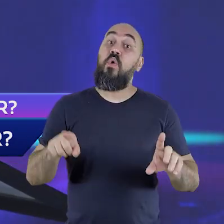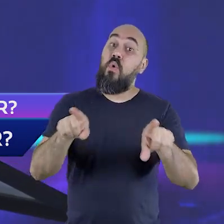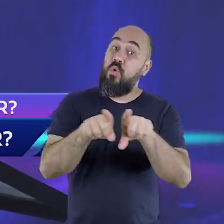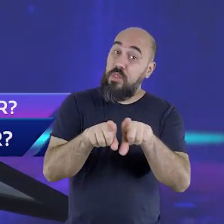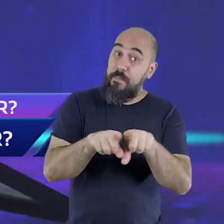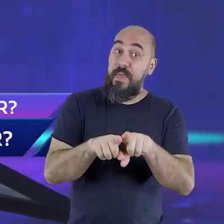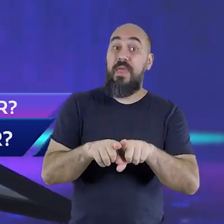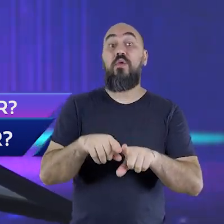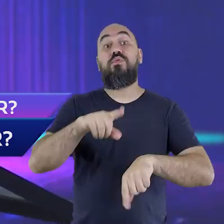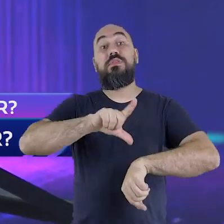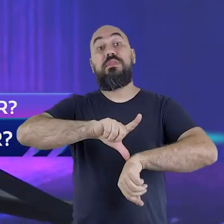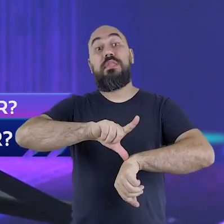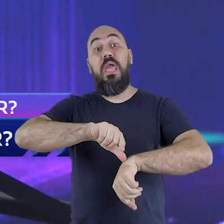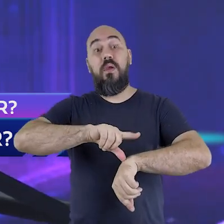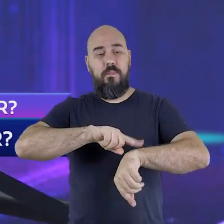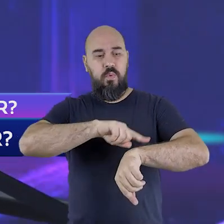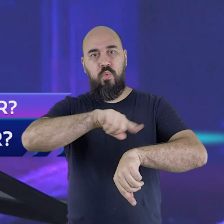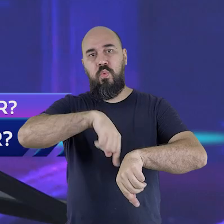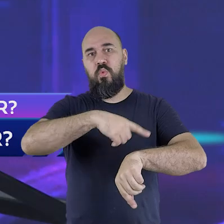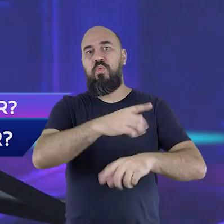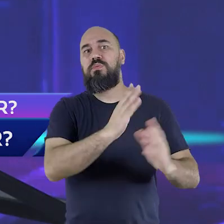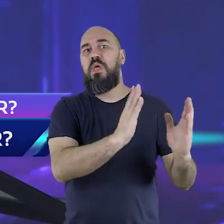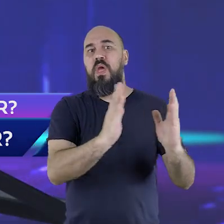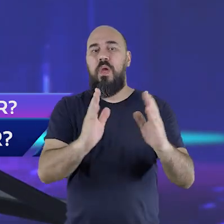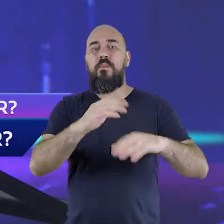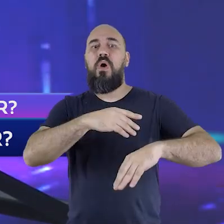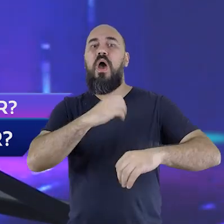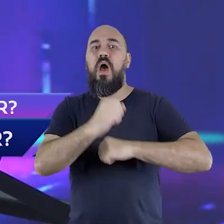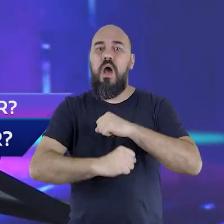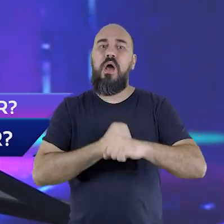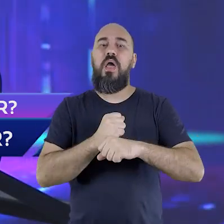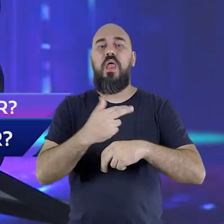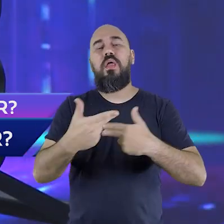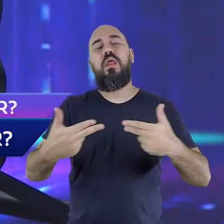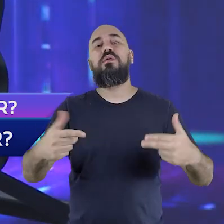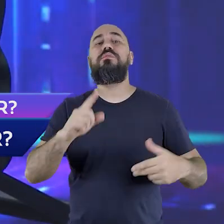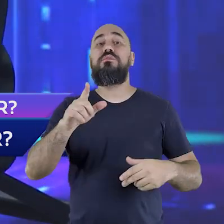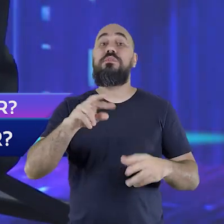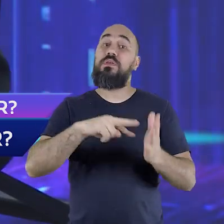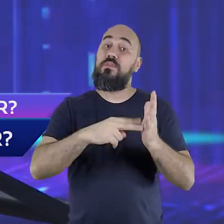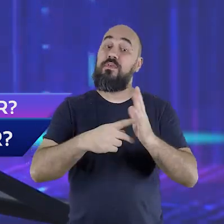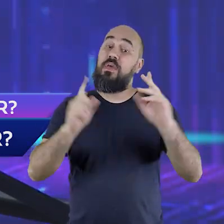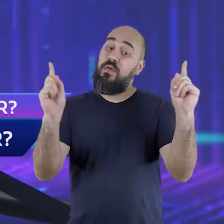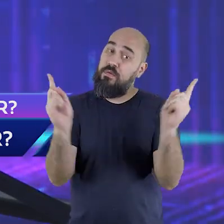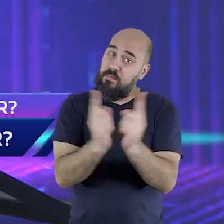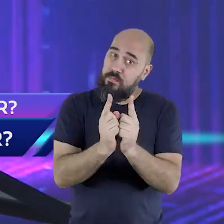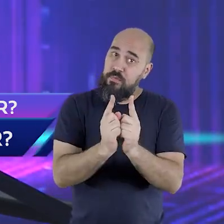é uma miniatura de um tempo maior. Ezequiel, capítulo 4, versículo